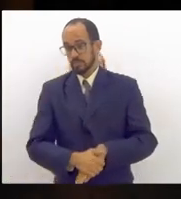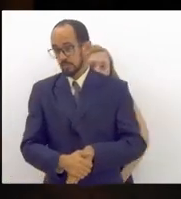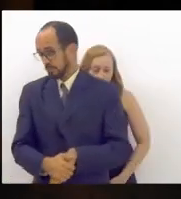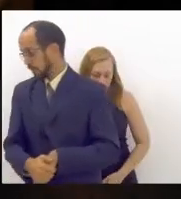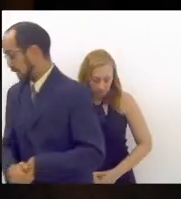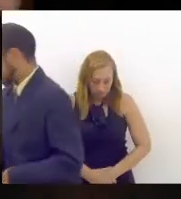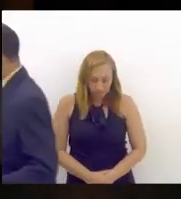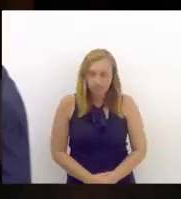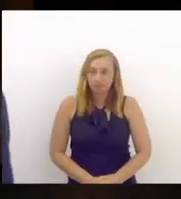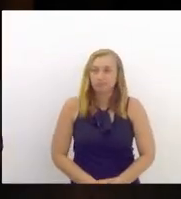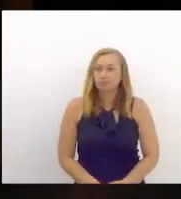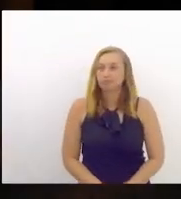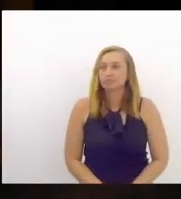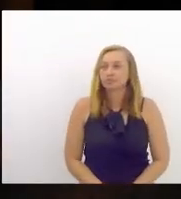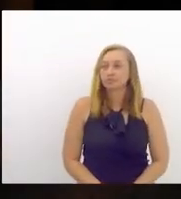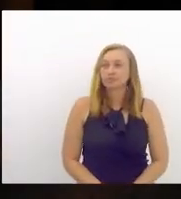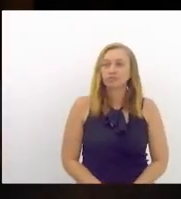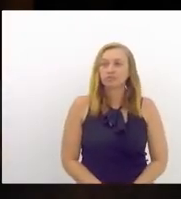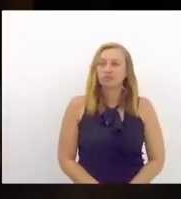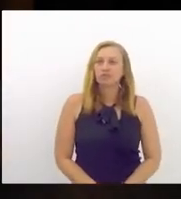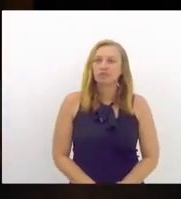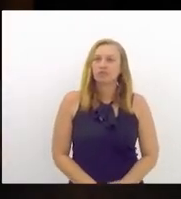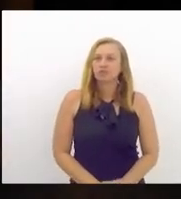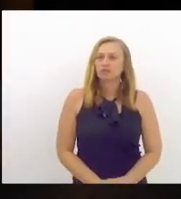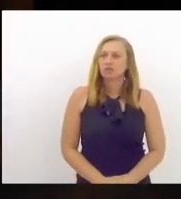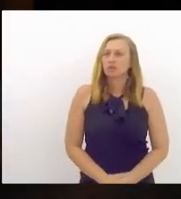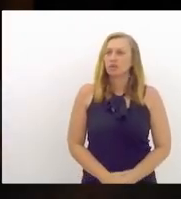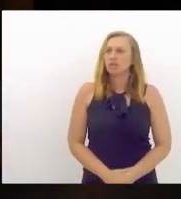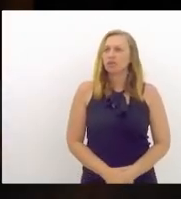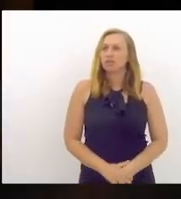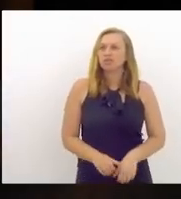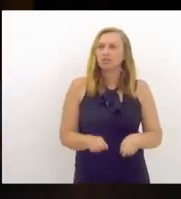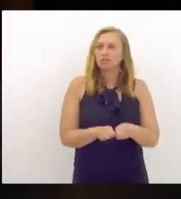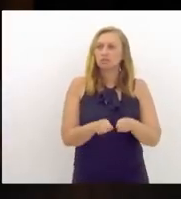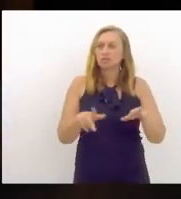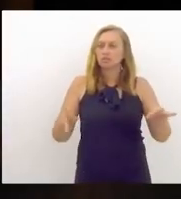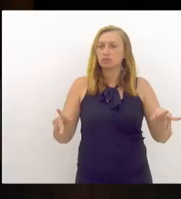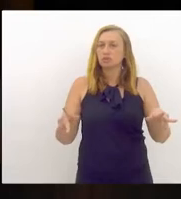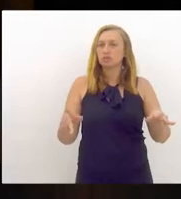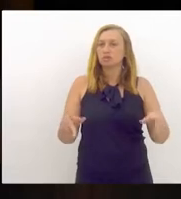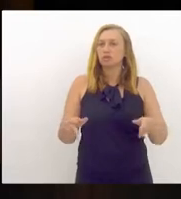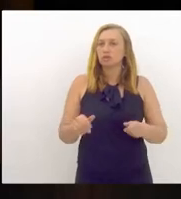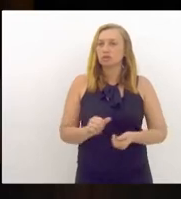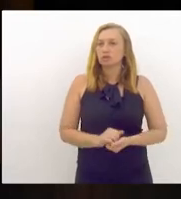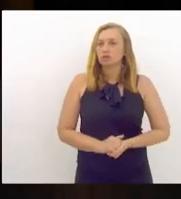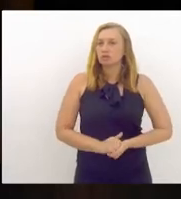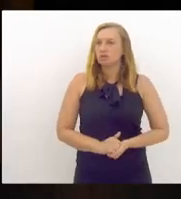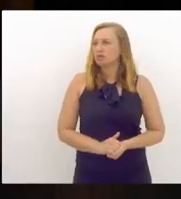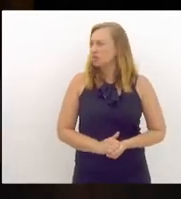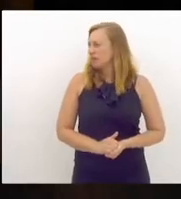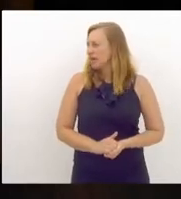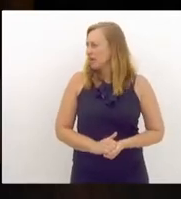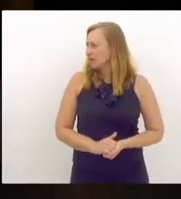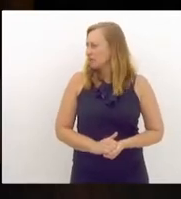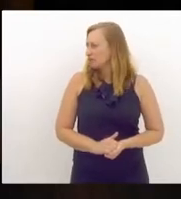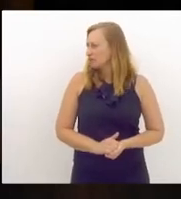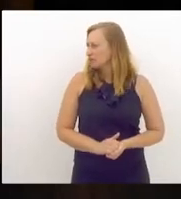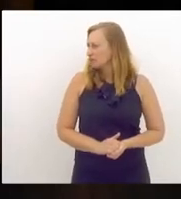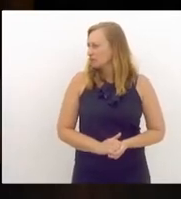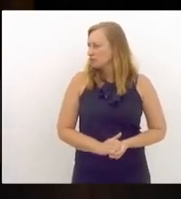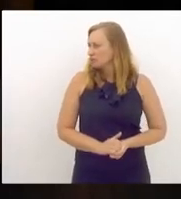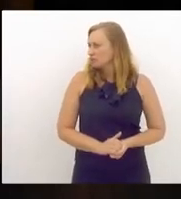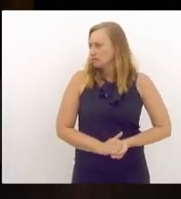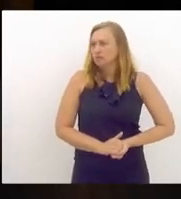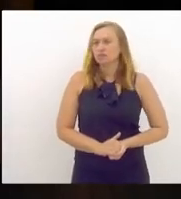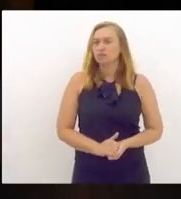o Shopping funciona até às 10:00 Então a gente tem muita luta muita demanda e a gente agradece muito e a gente quer muito é caminhar junto com a Mônica